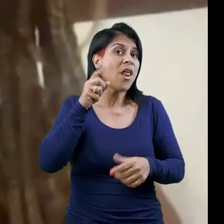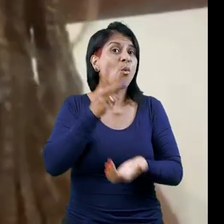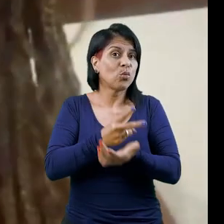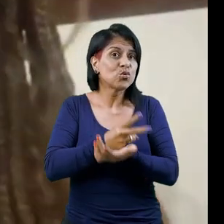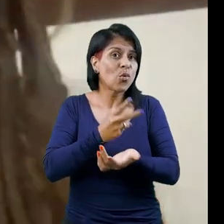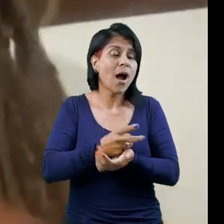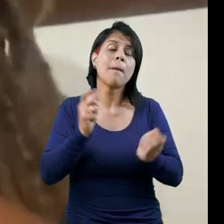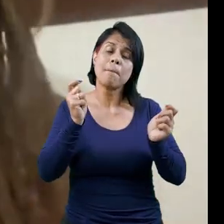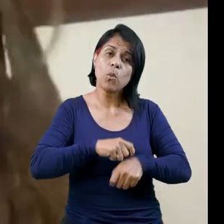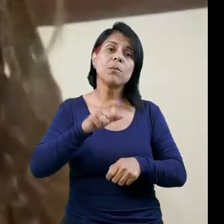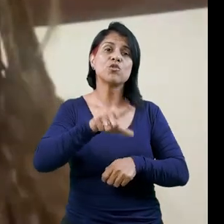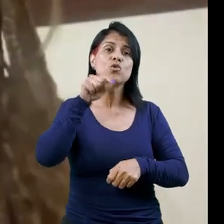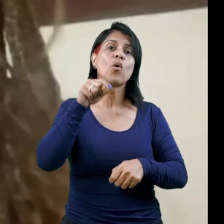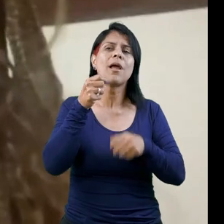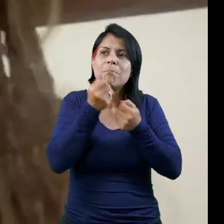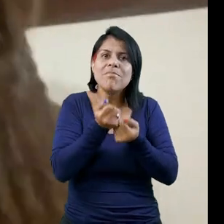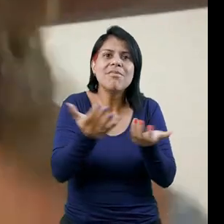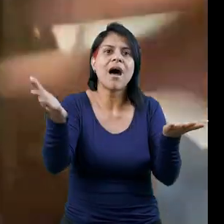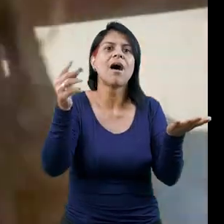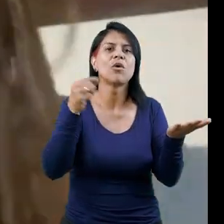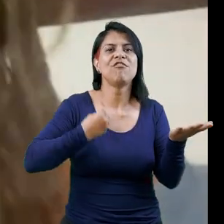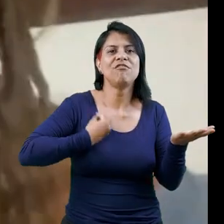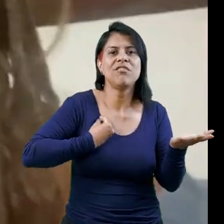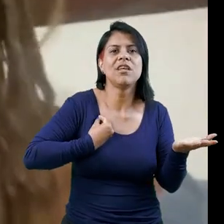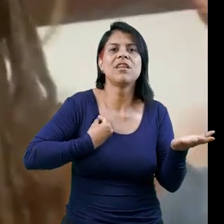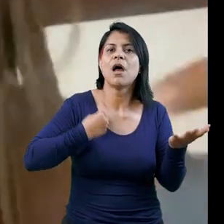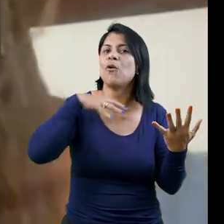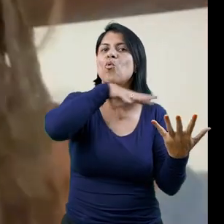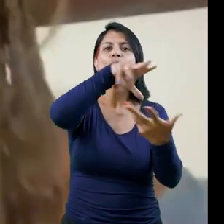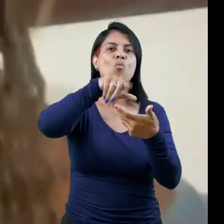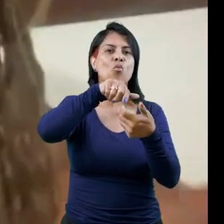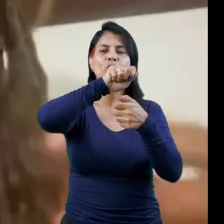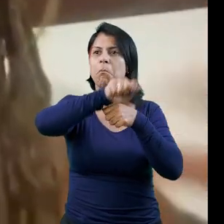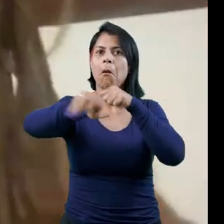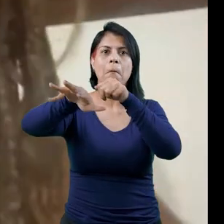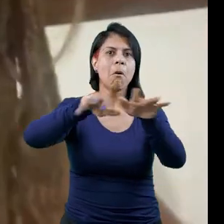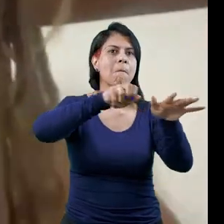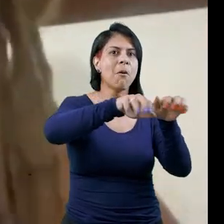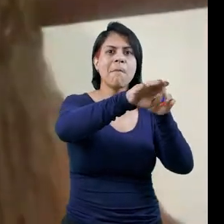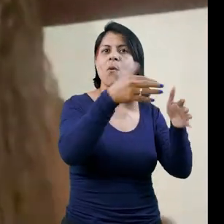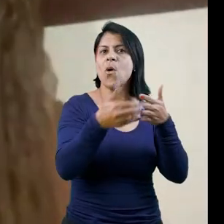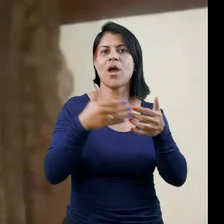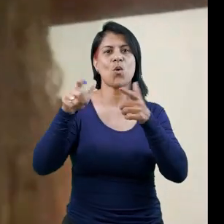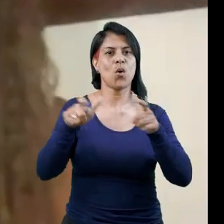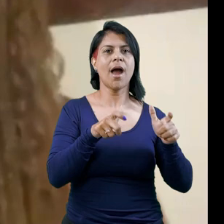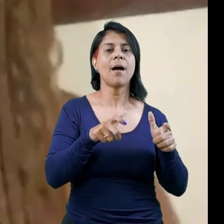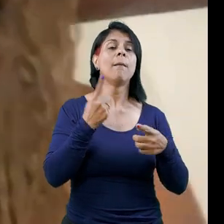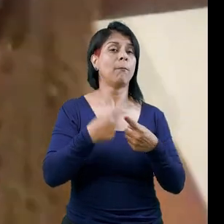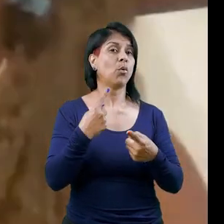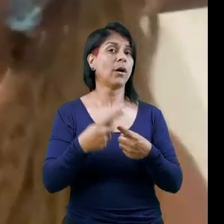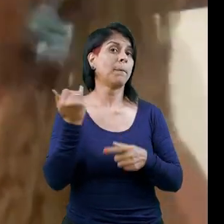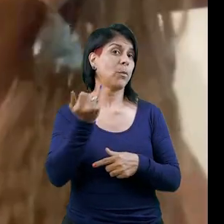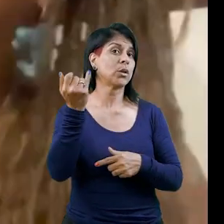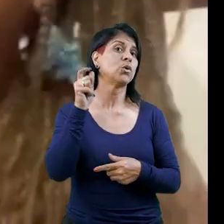escolher semear vida pelo mundo, espalhar por onde a gente passa. Porque, de